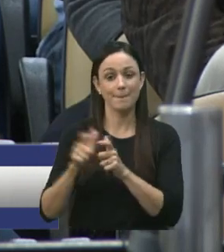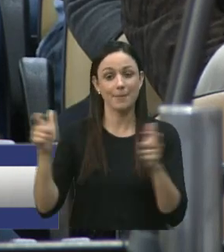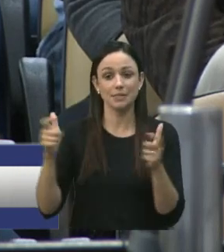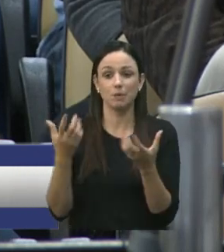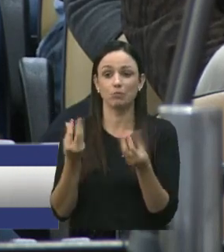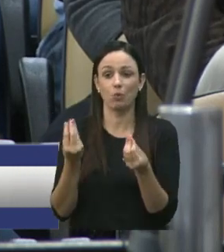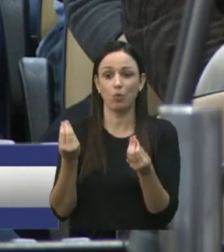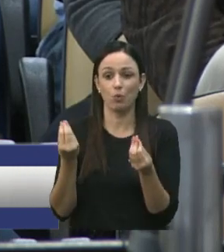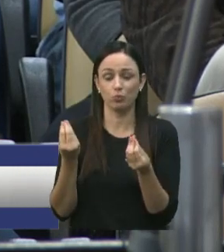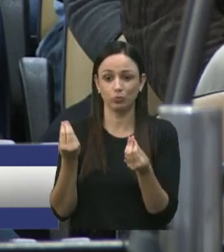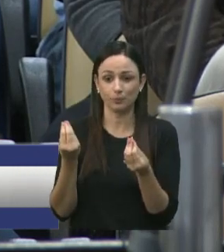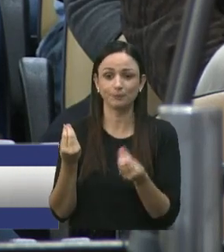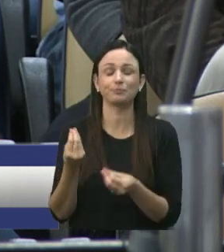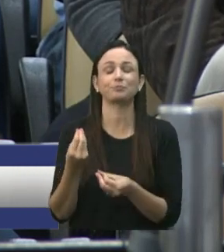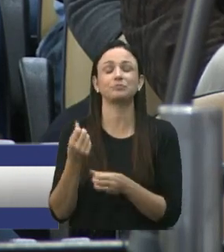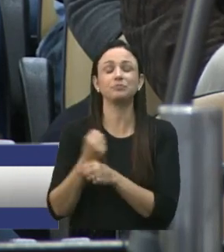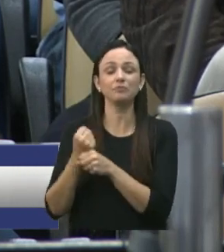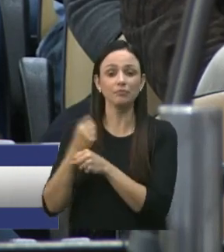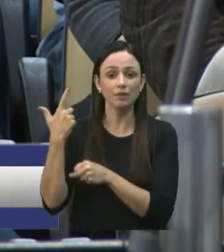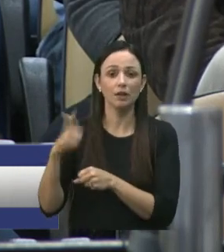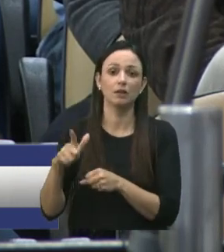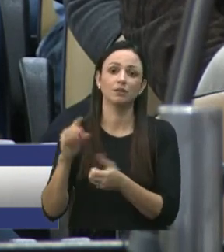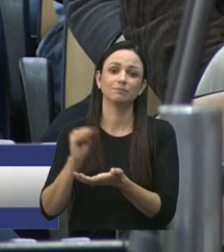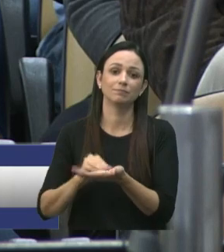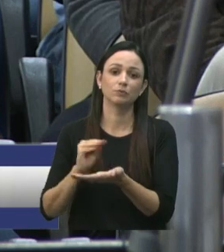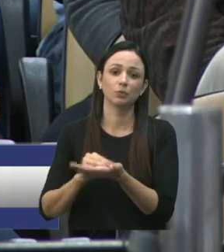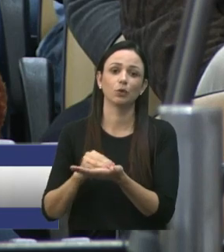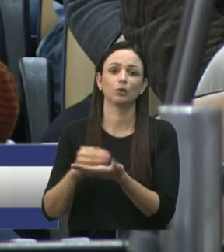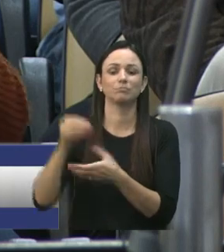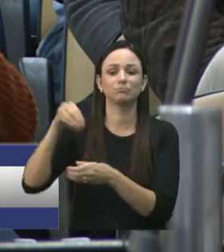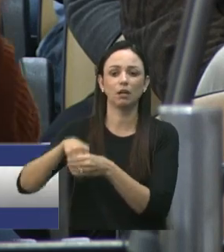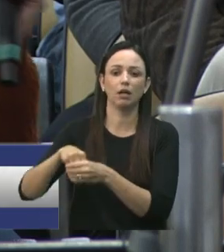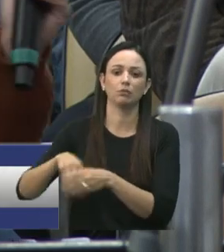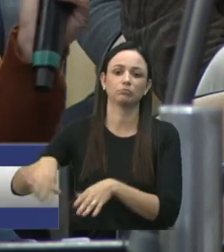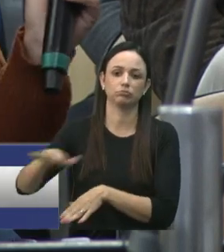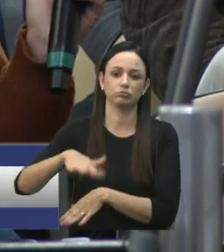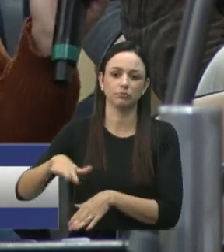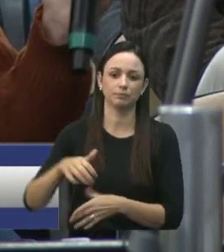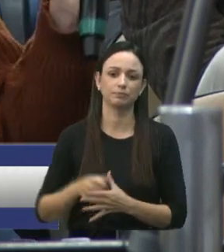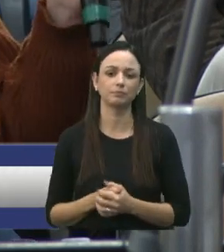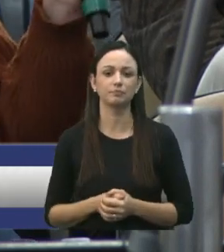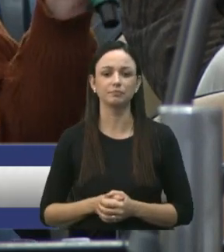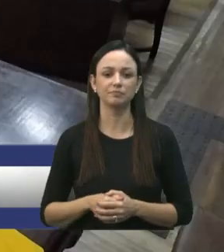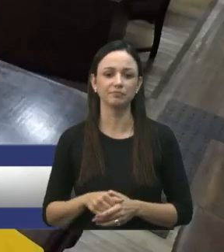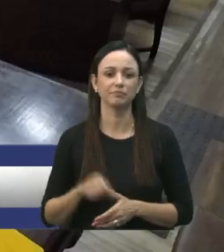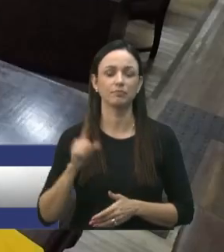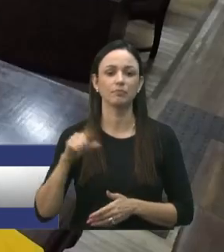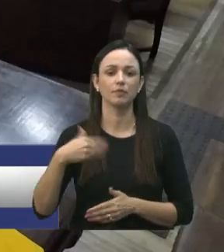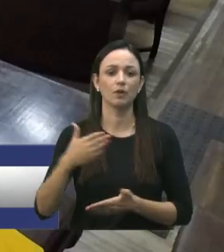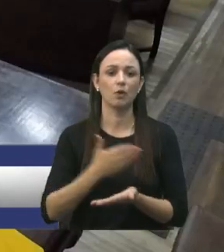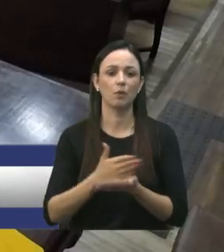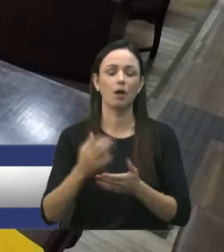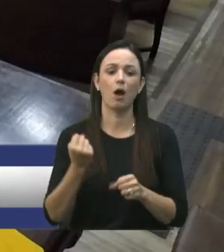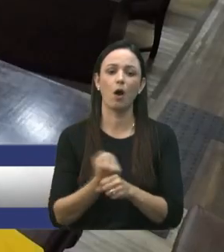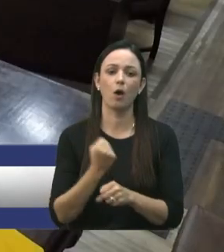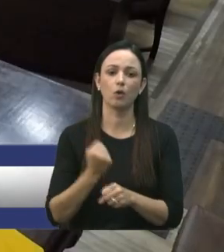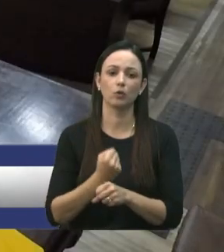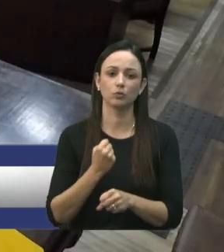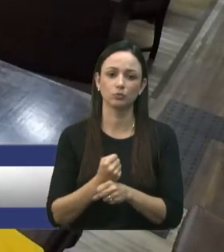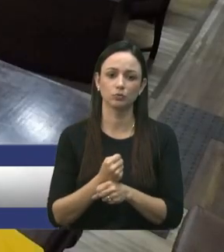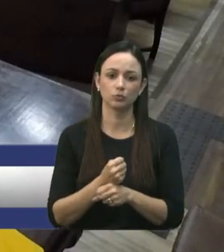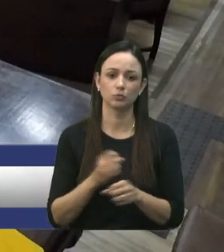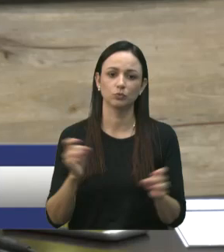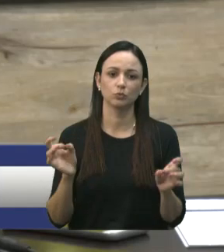nos últimos anos e tem uma defasagem de estrutura lá. Está previsto para o início das obras,